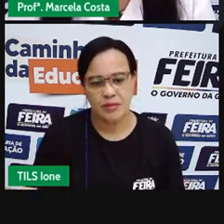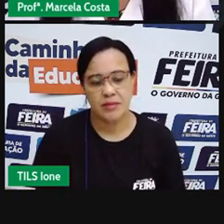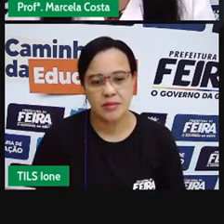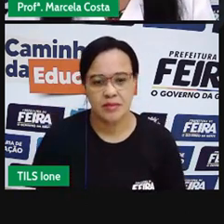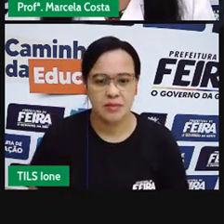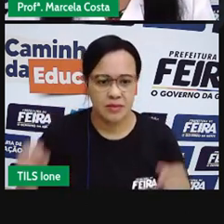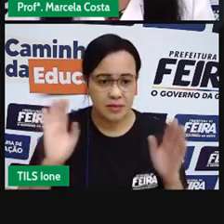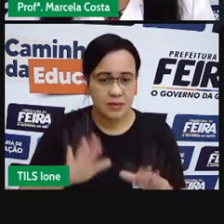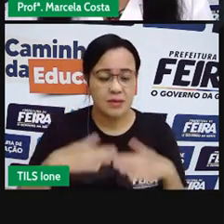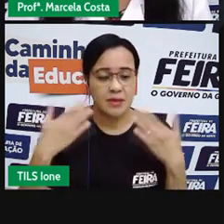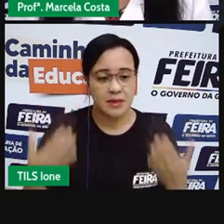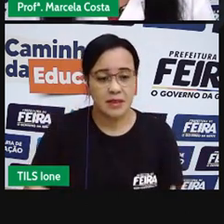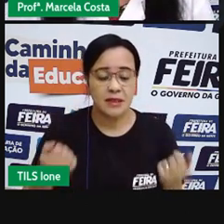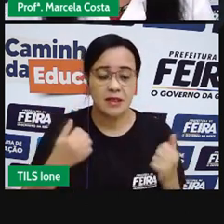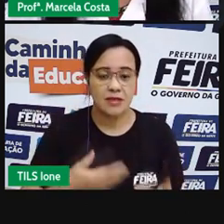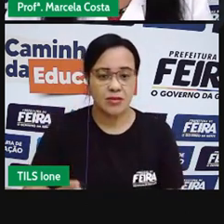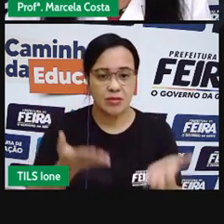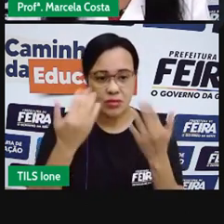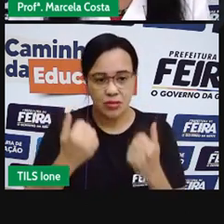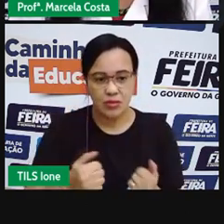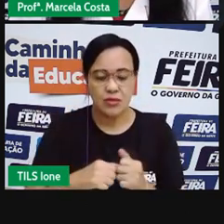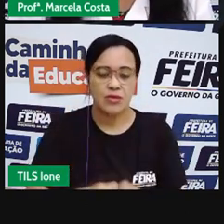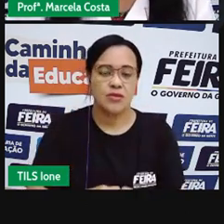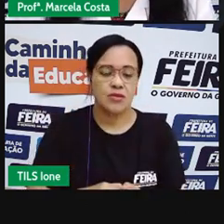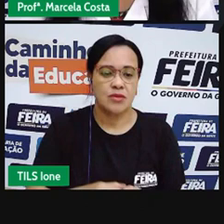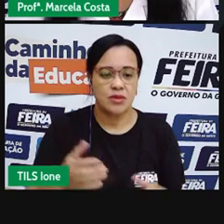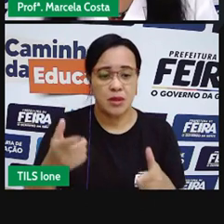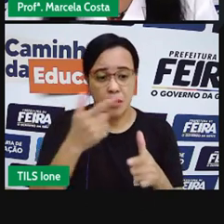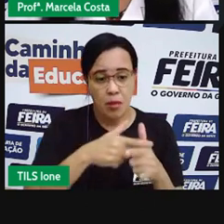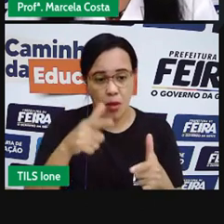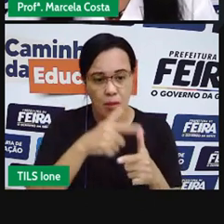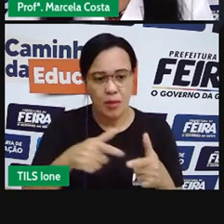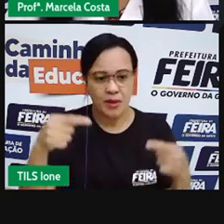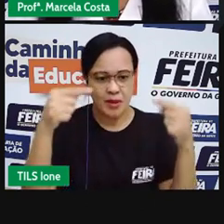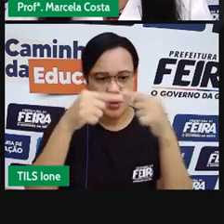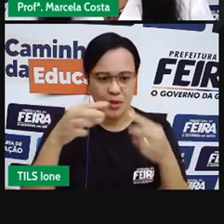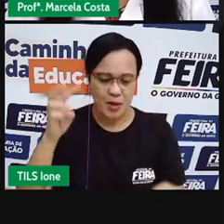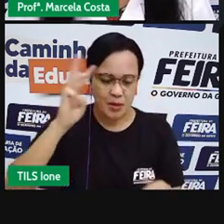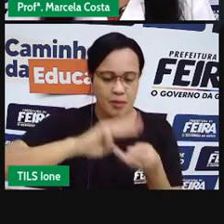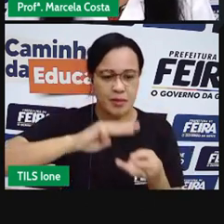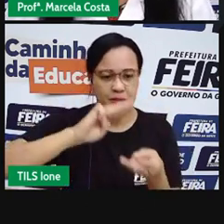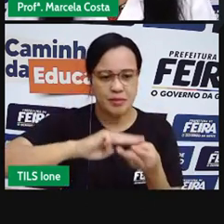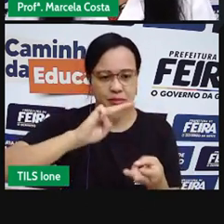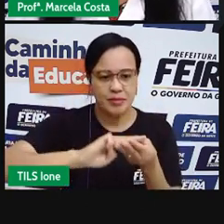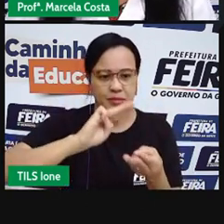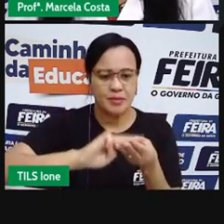Então, vamos lá agora resolver alguns problemas matemáticos